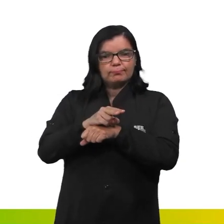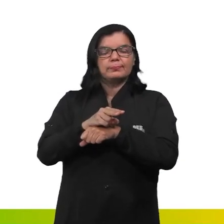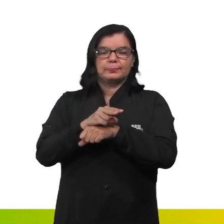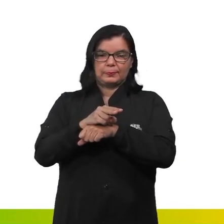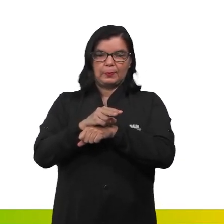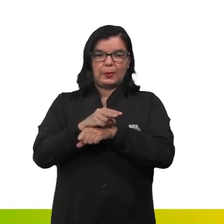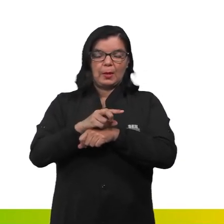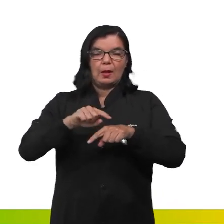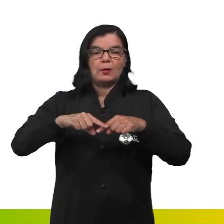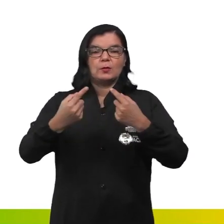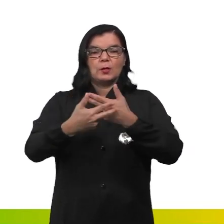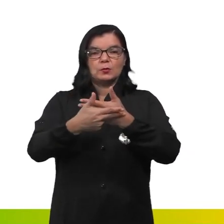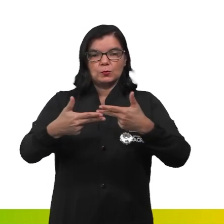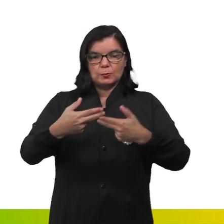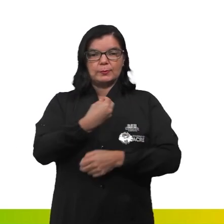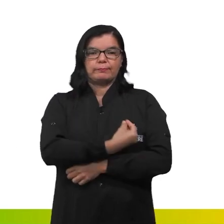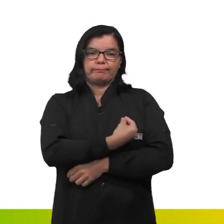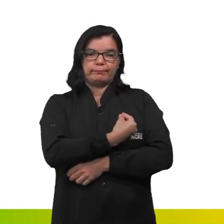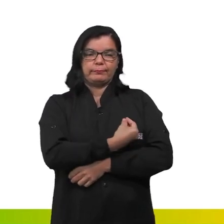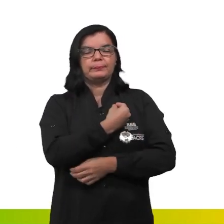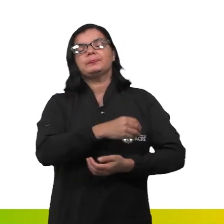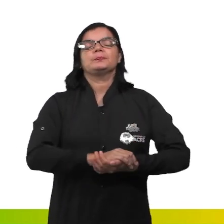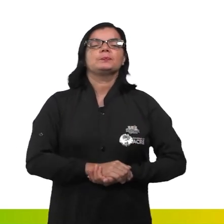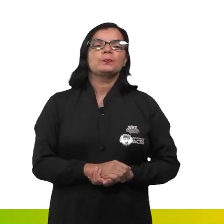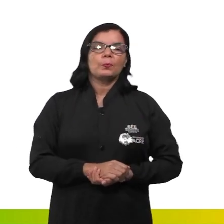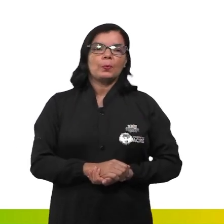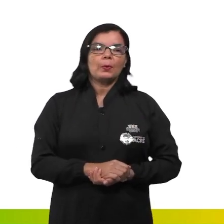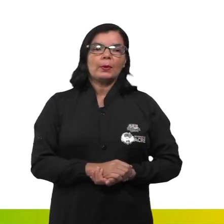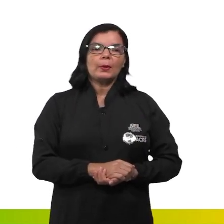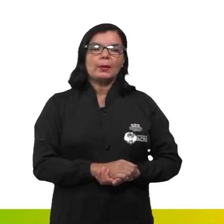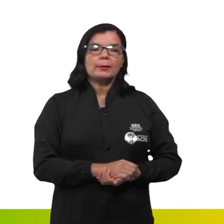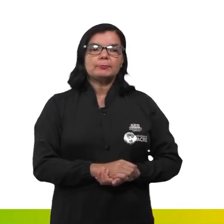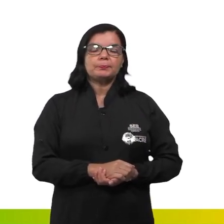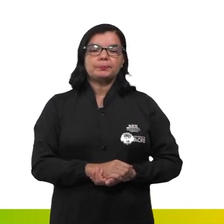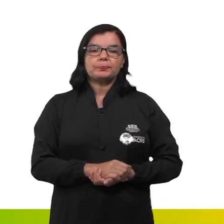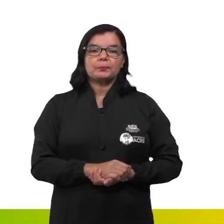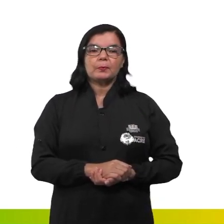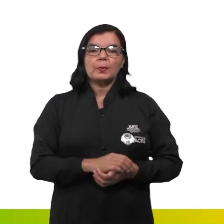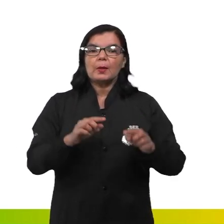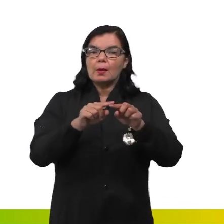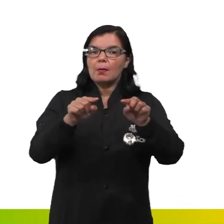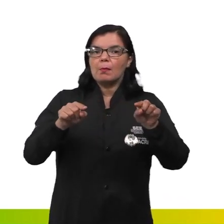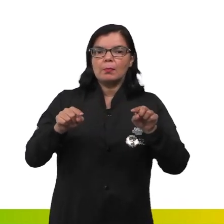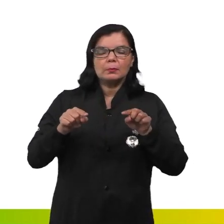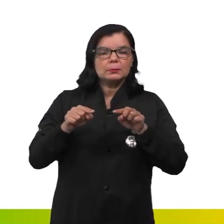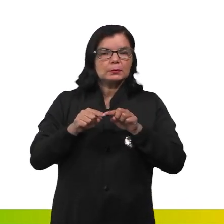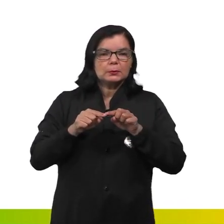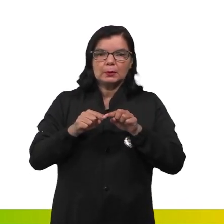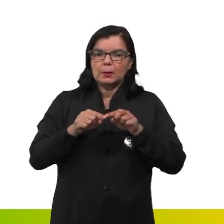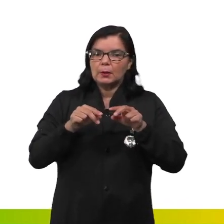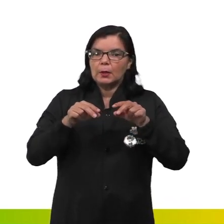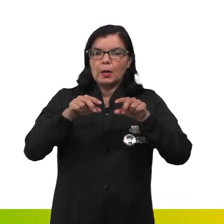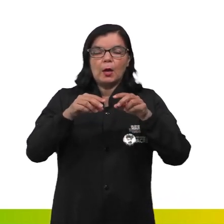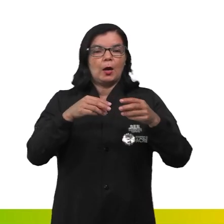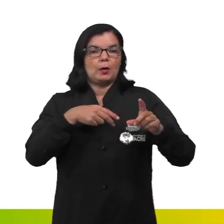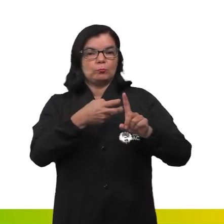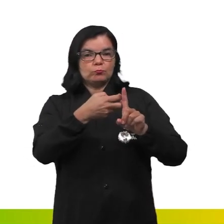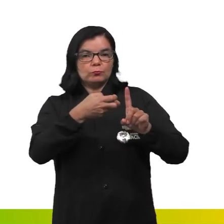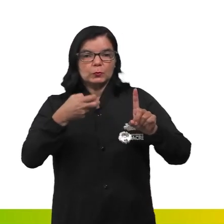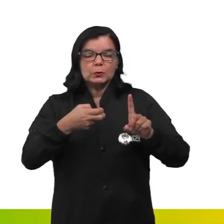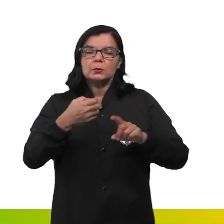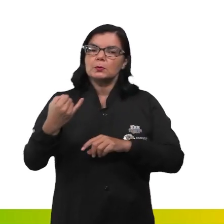à degradação existente. Gente, as terras indígenas são muito importantes. E o direito